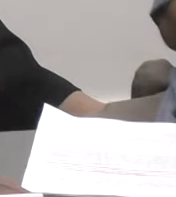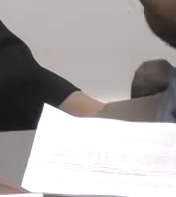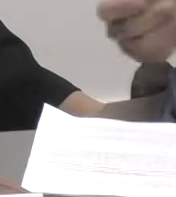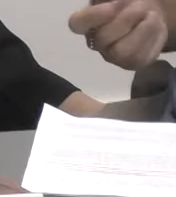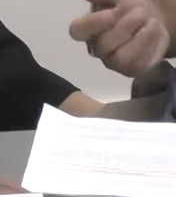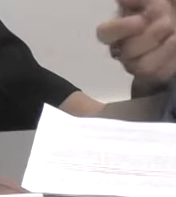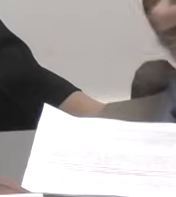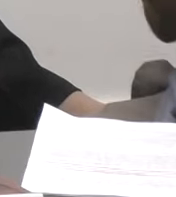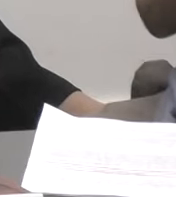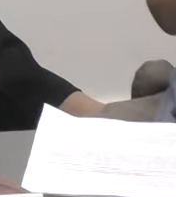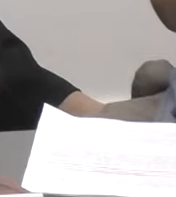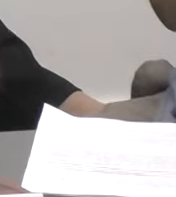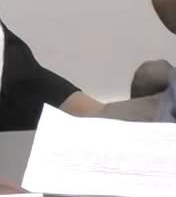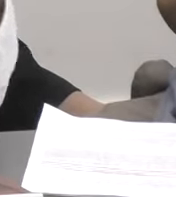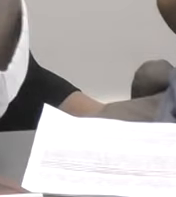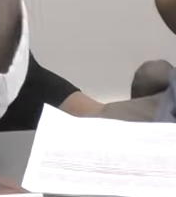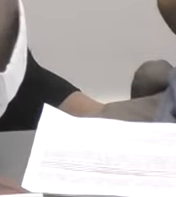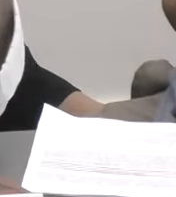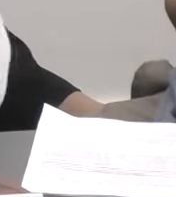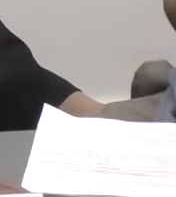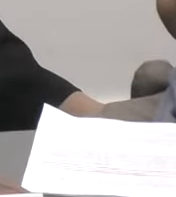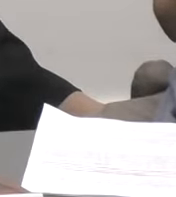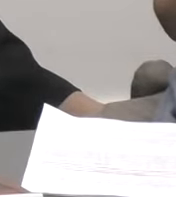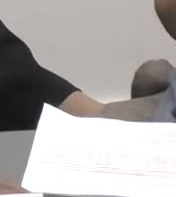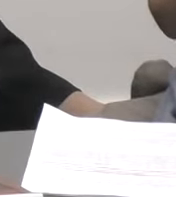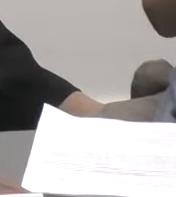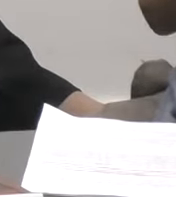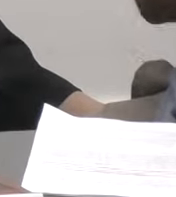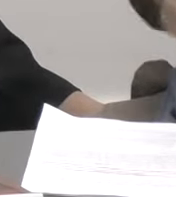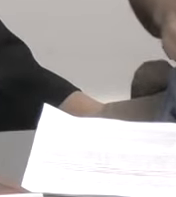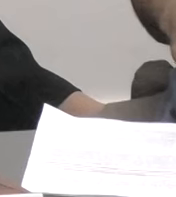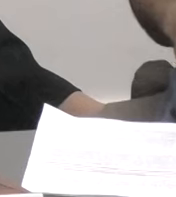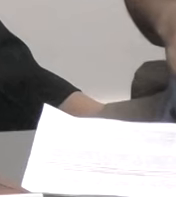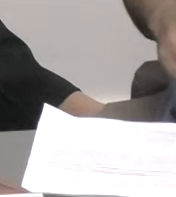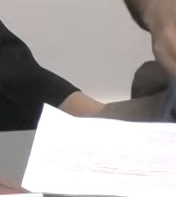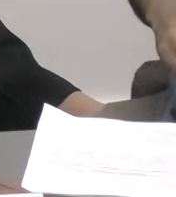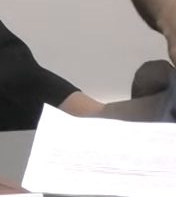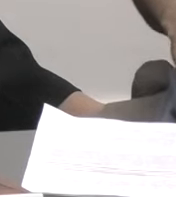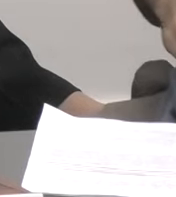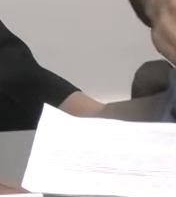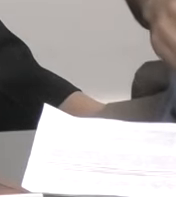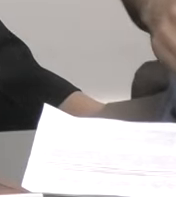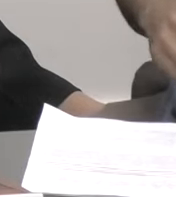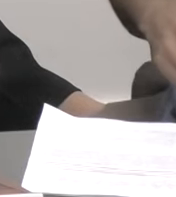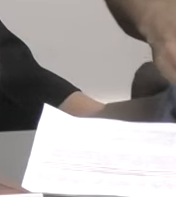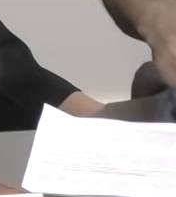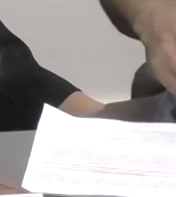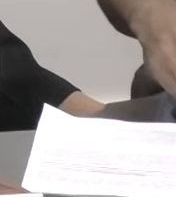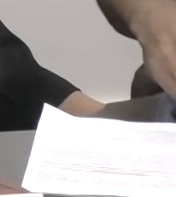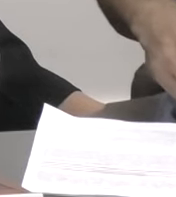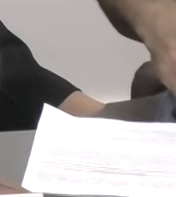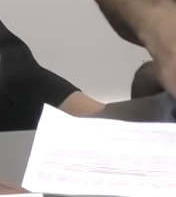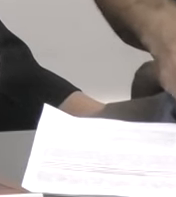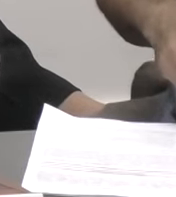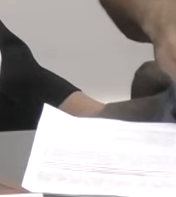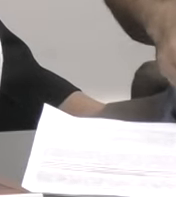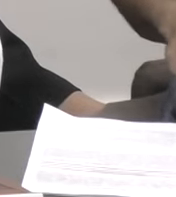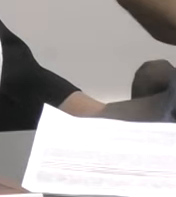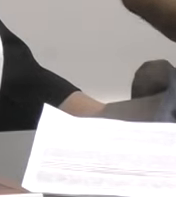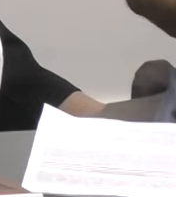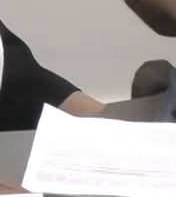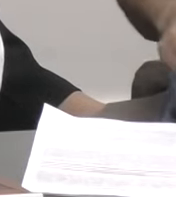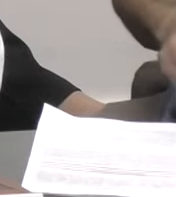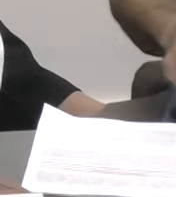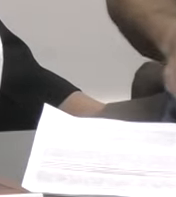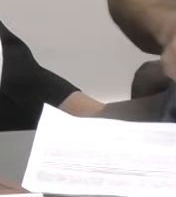bem, é diferente. Uma cria um mecanismo, essa cria um comitê. Mas cria um comitê para quê? Para